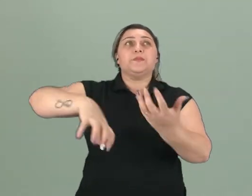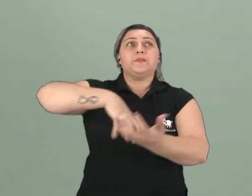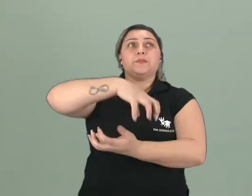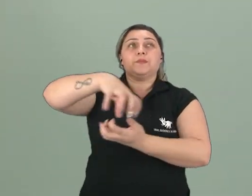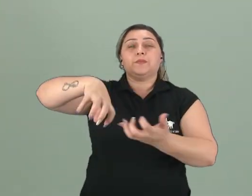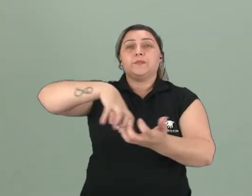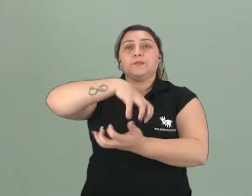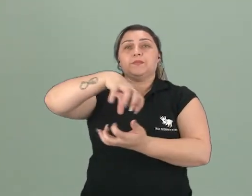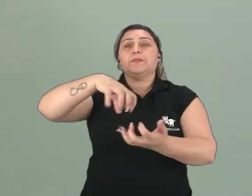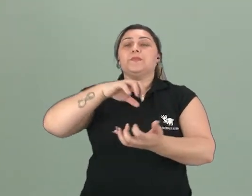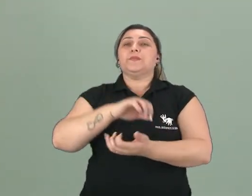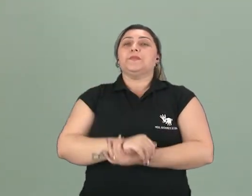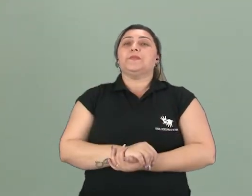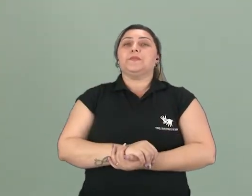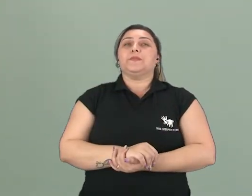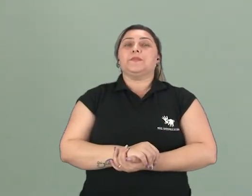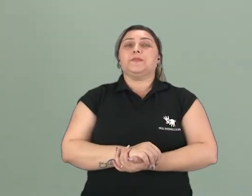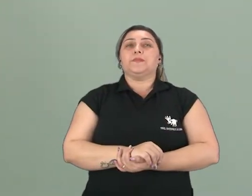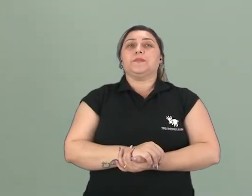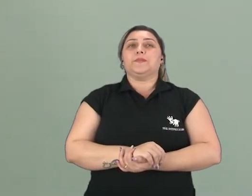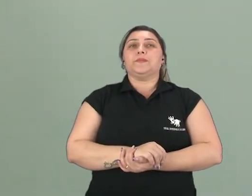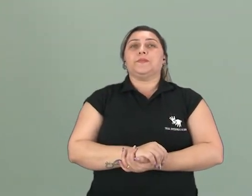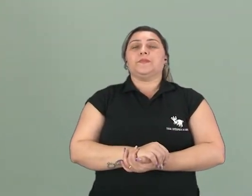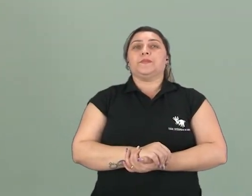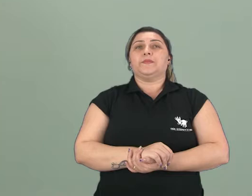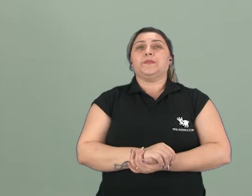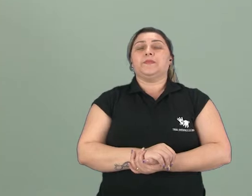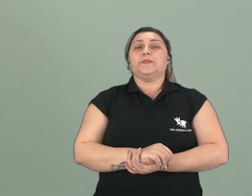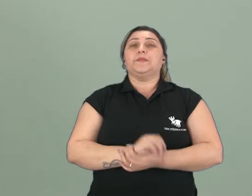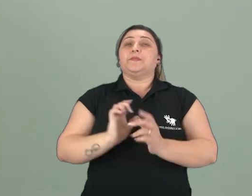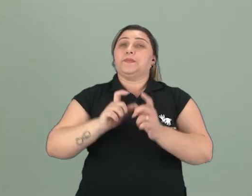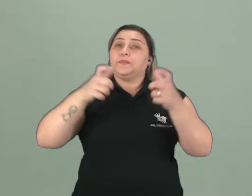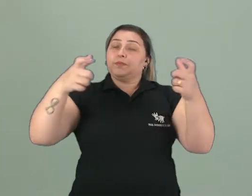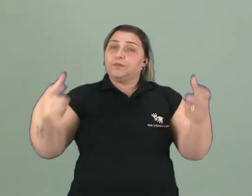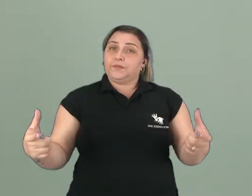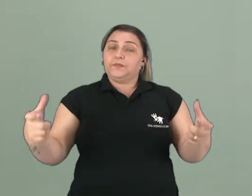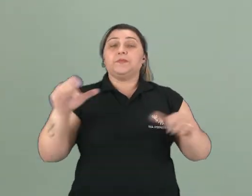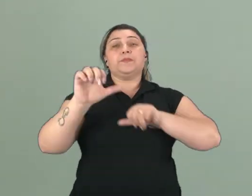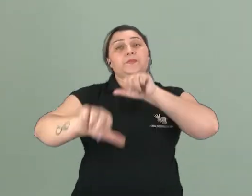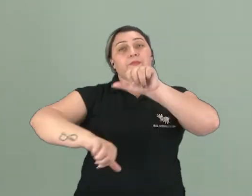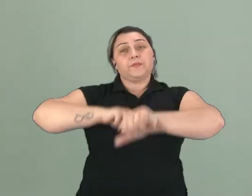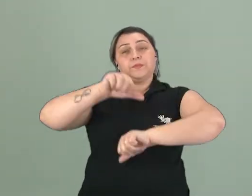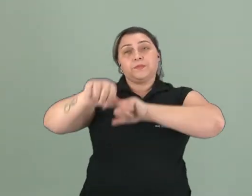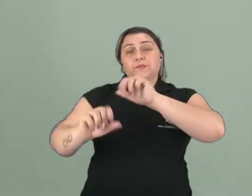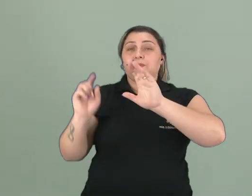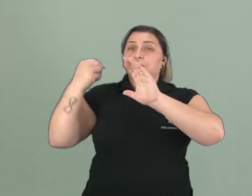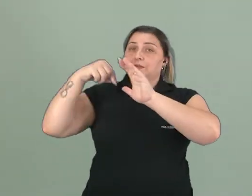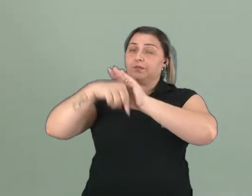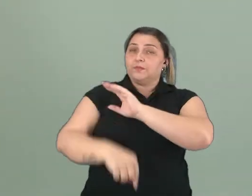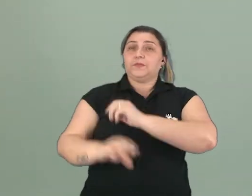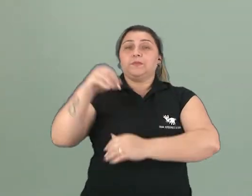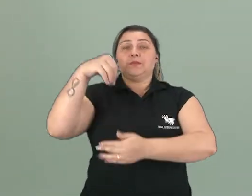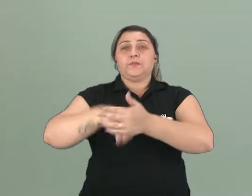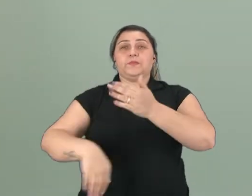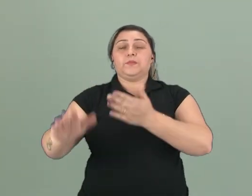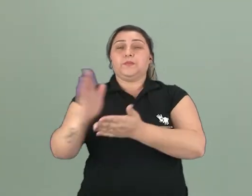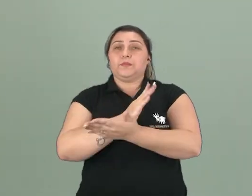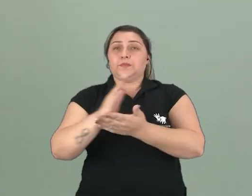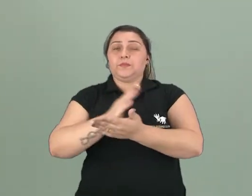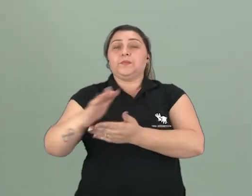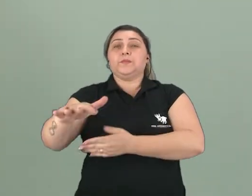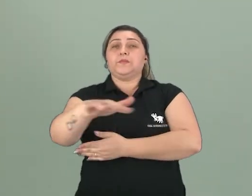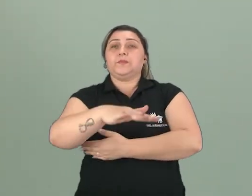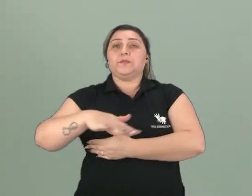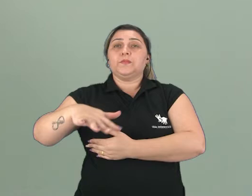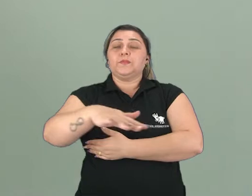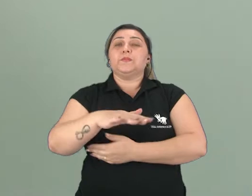revolução, ela é, nesse sentido mais amplo, uma transformação profunda dentro de algum aspecto de uma